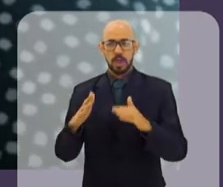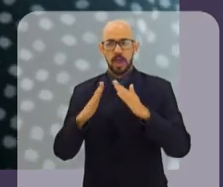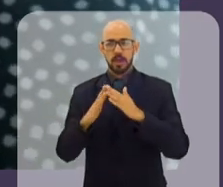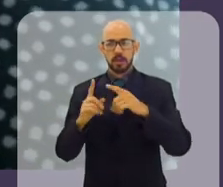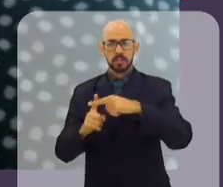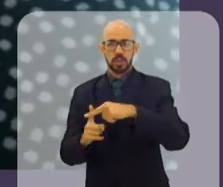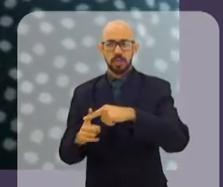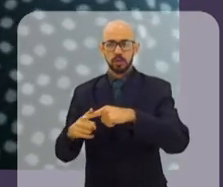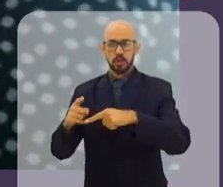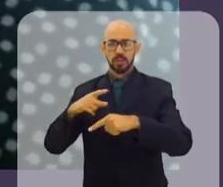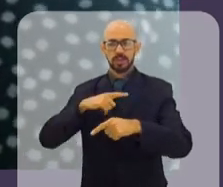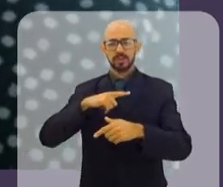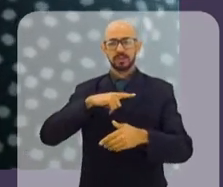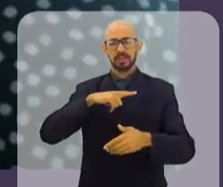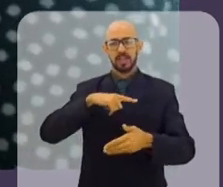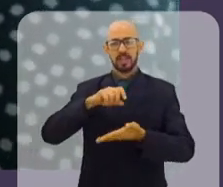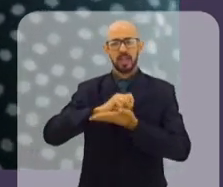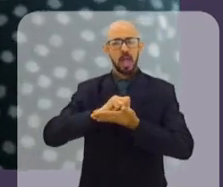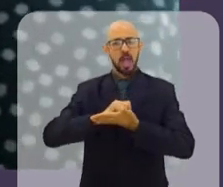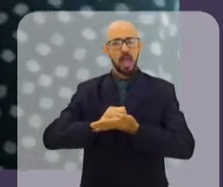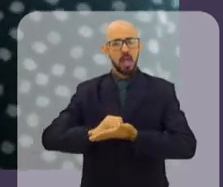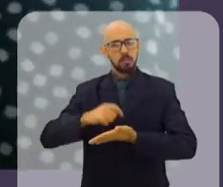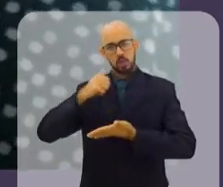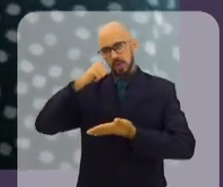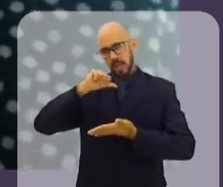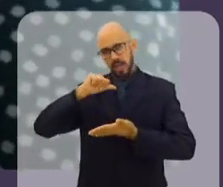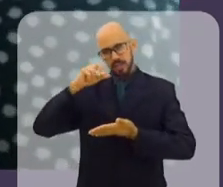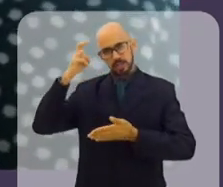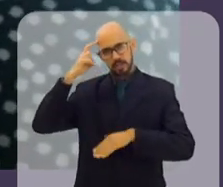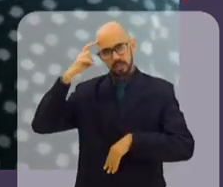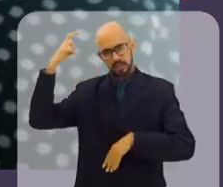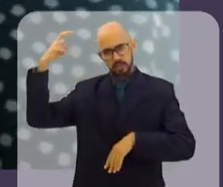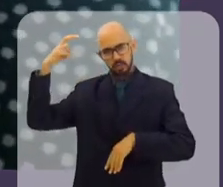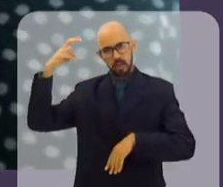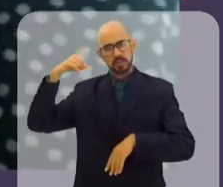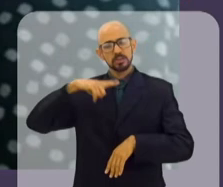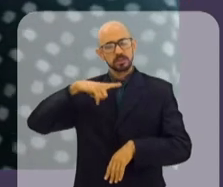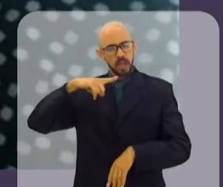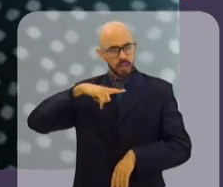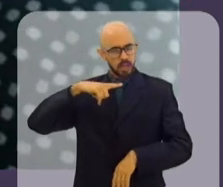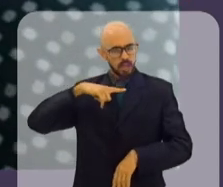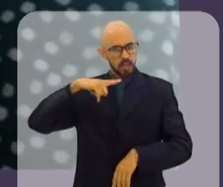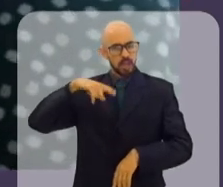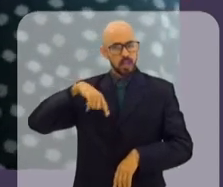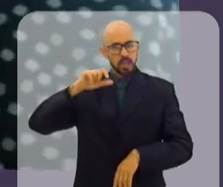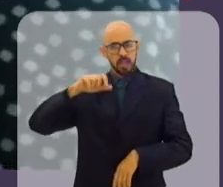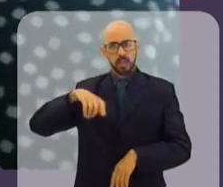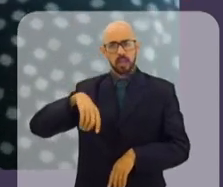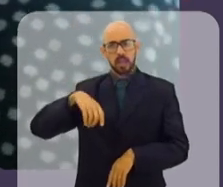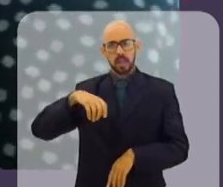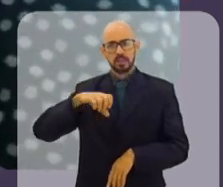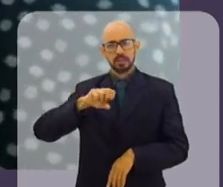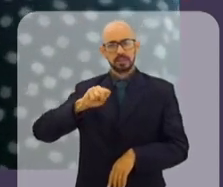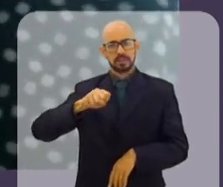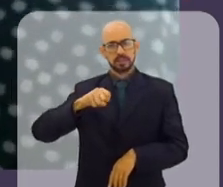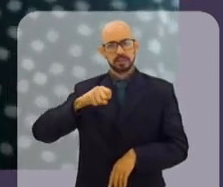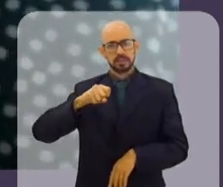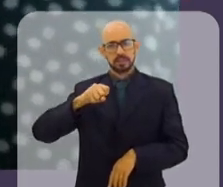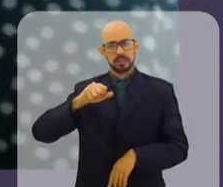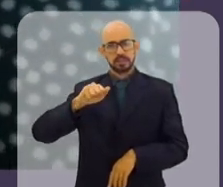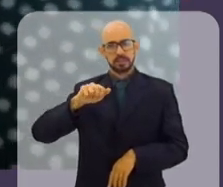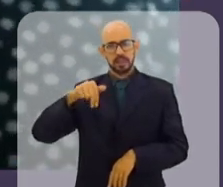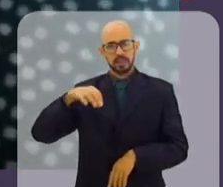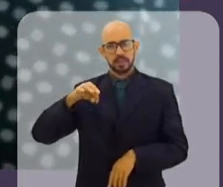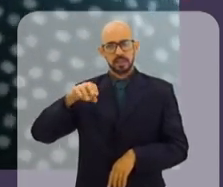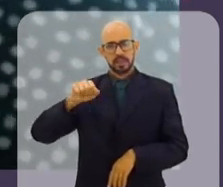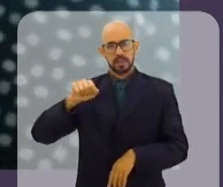Igreja Católica, por exemplo, tem várias doutoras, e várias intelectuais, Hildegarda, Santa Teresa da Ávila, são